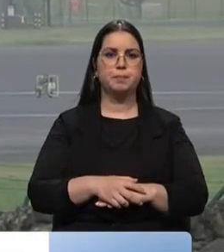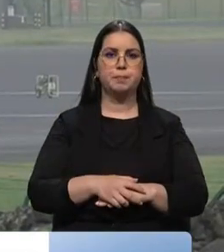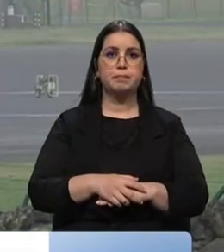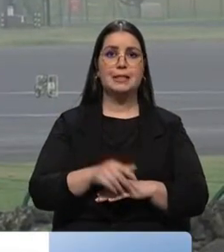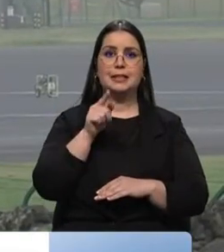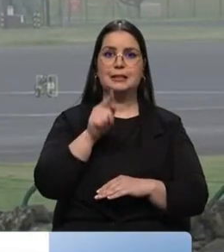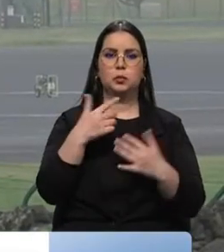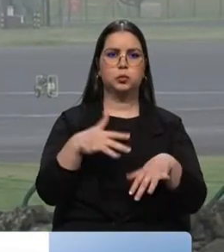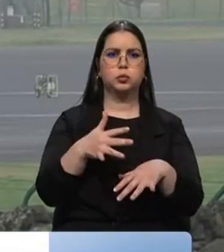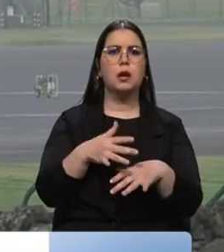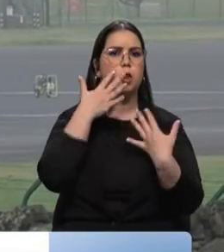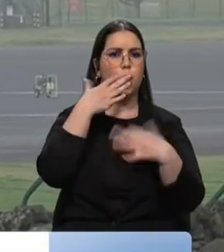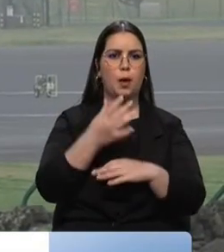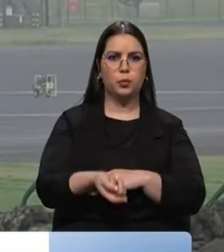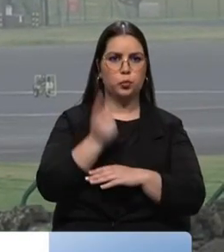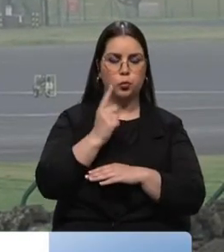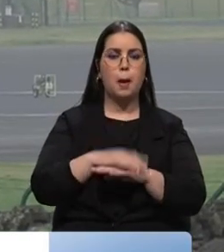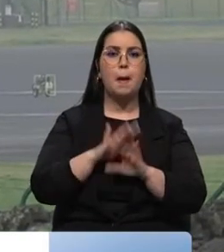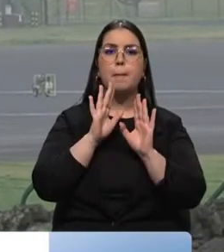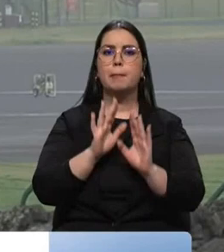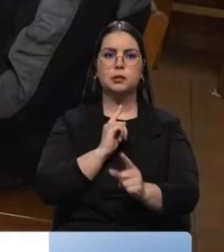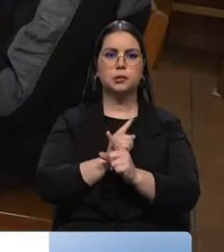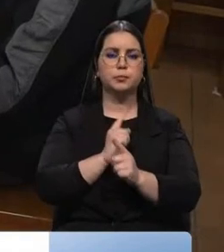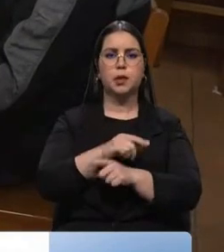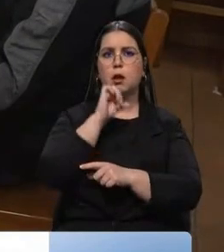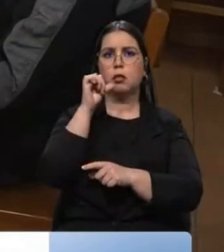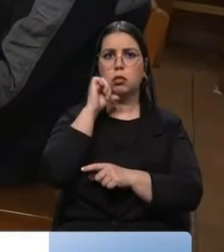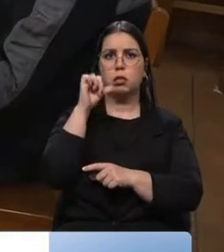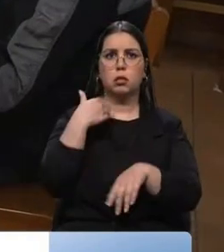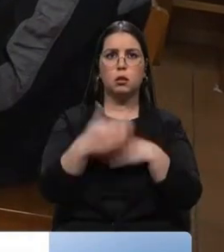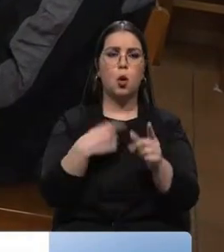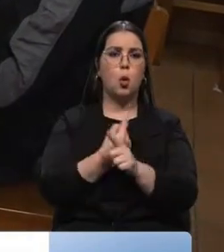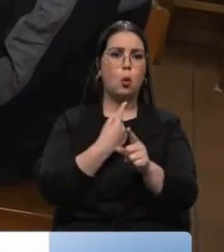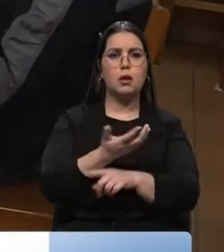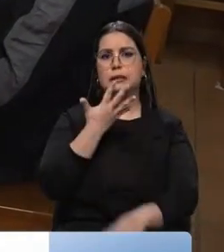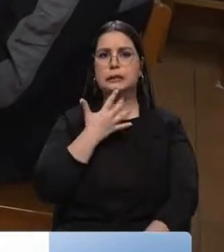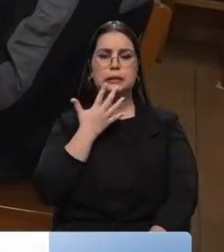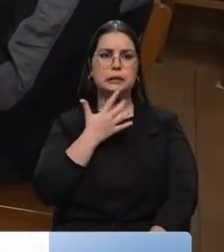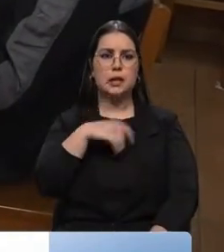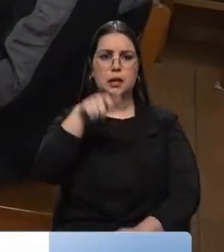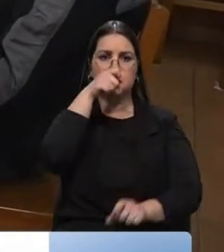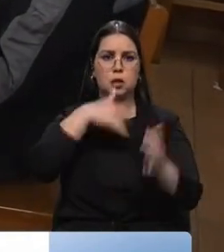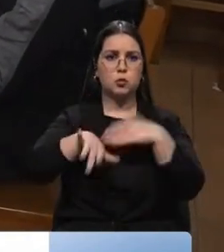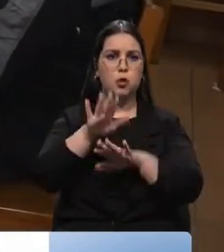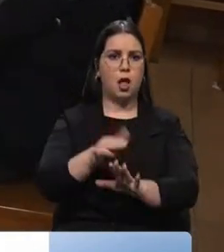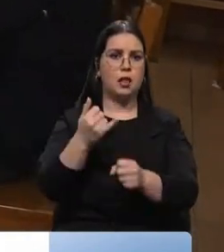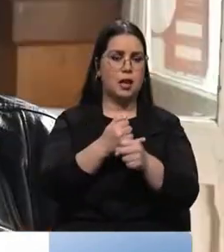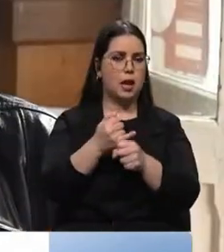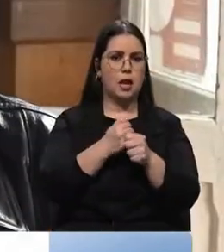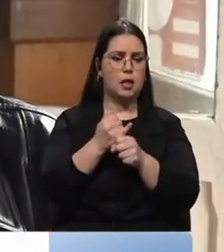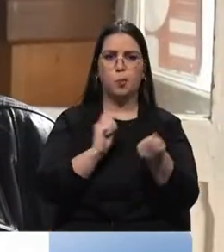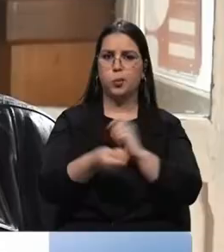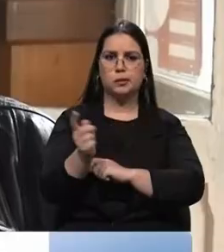número acima do normal, mas que não altera a rotina nem os receios de quem vive na ilha.